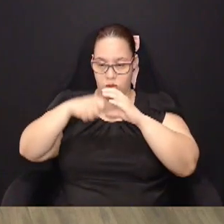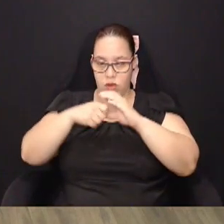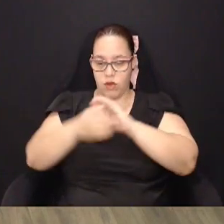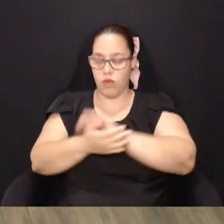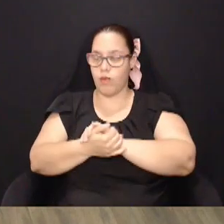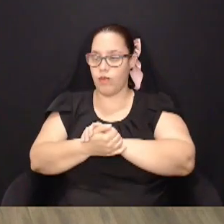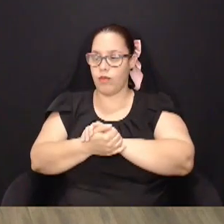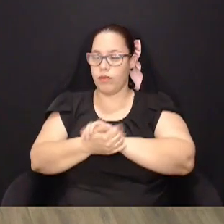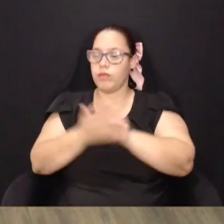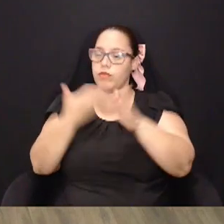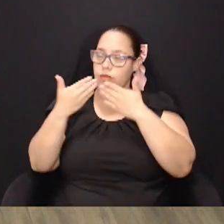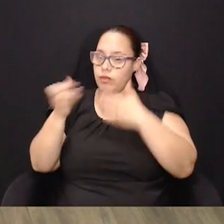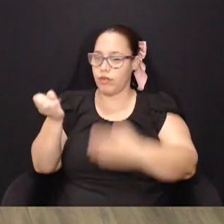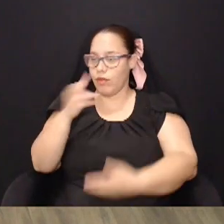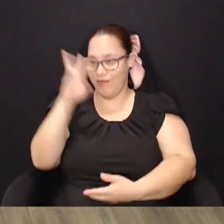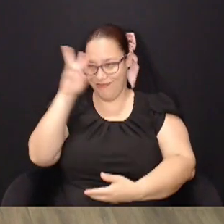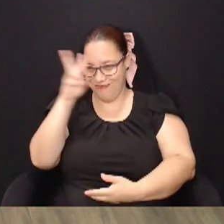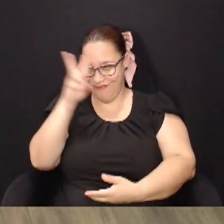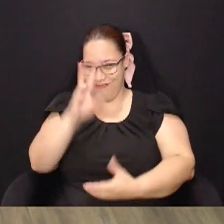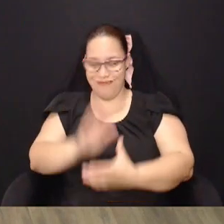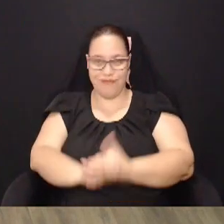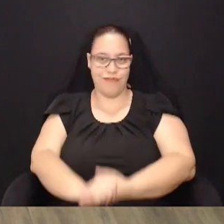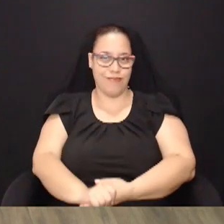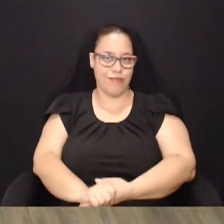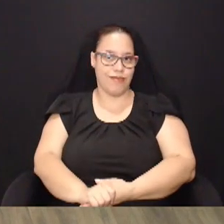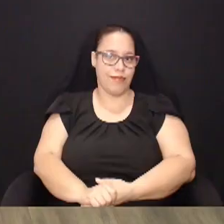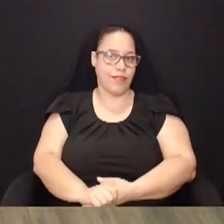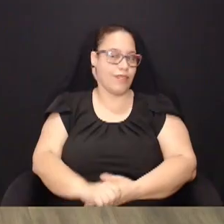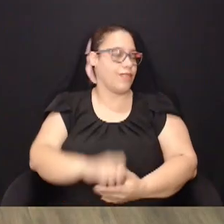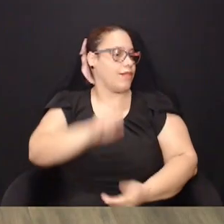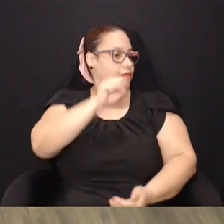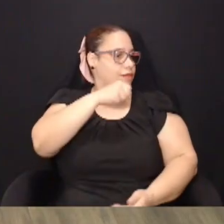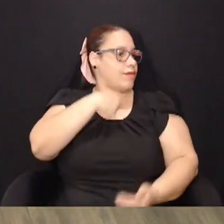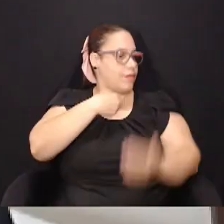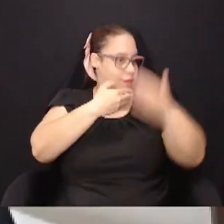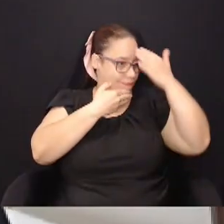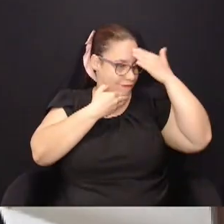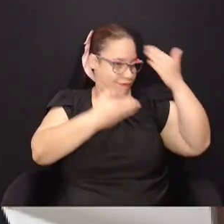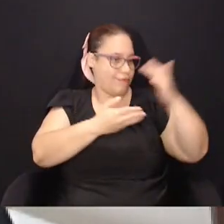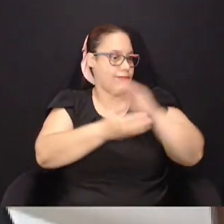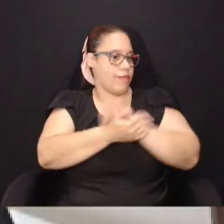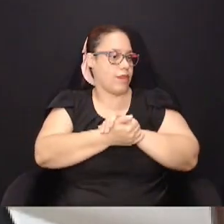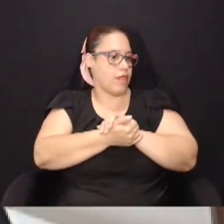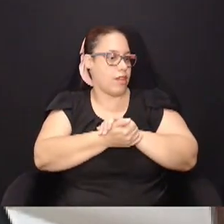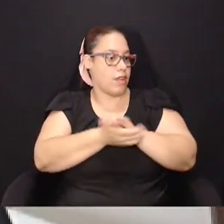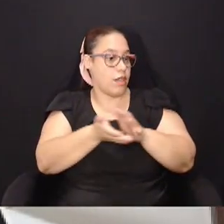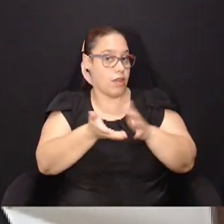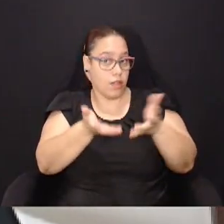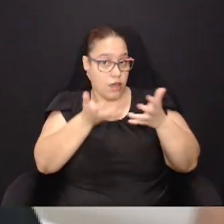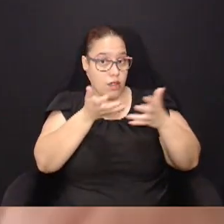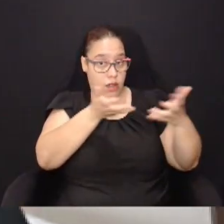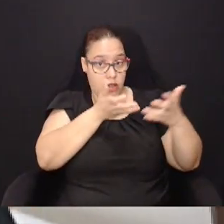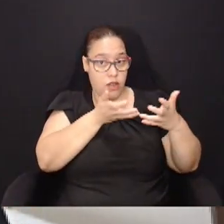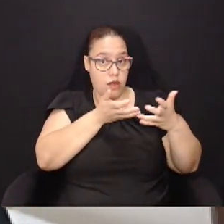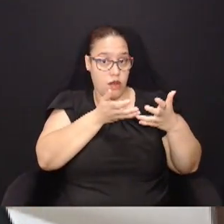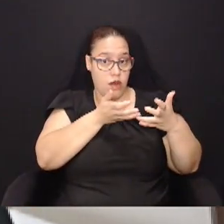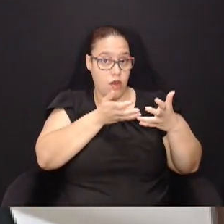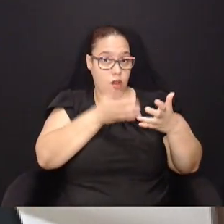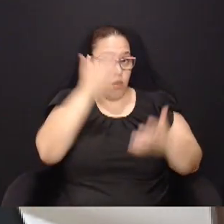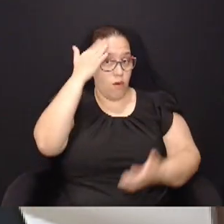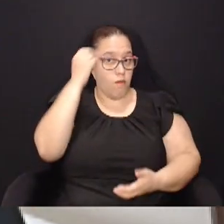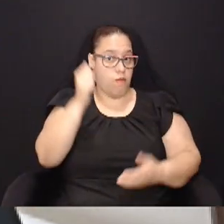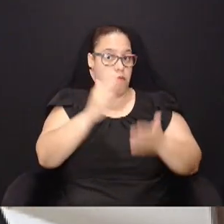nova história. Sim, eu que agradeço. Quem quiser aí, saber mais sobre